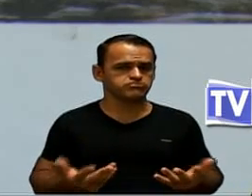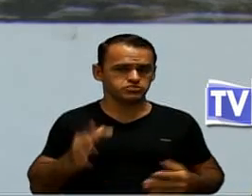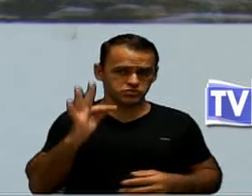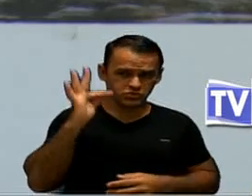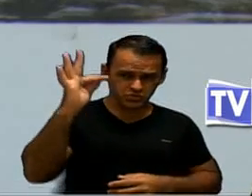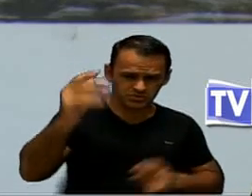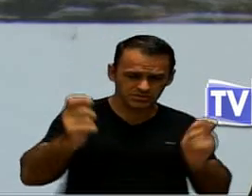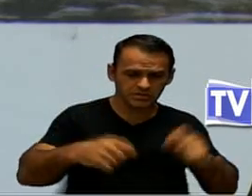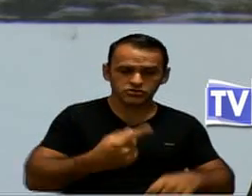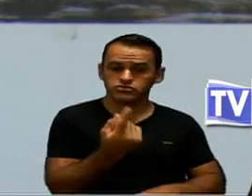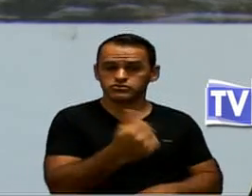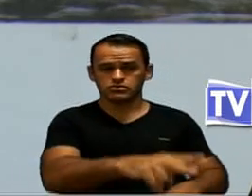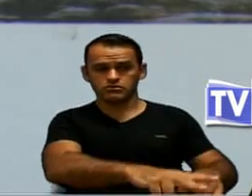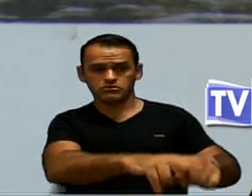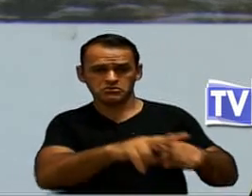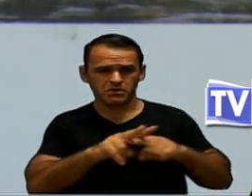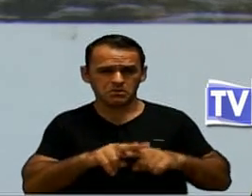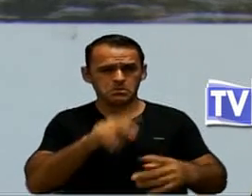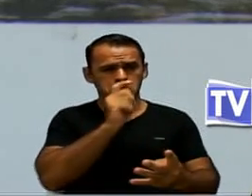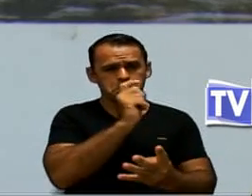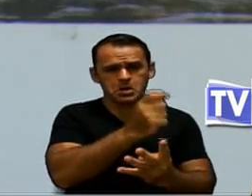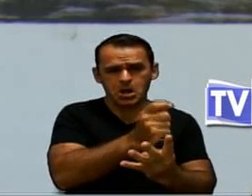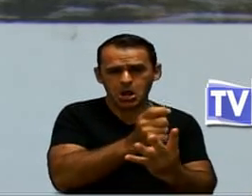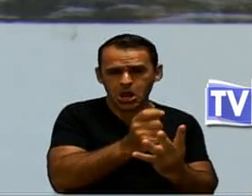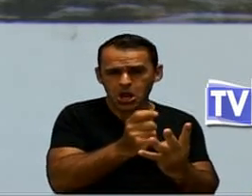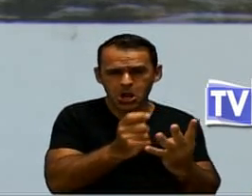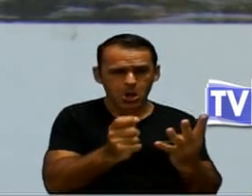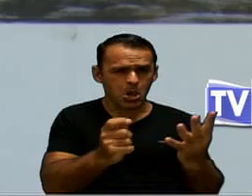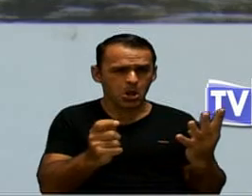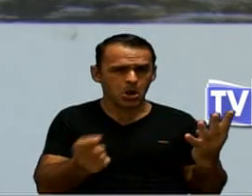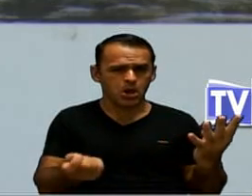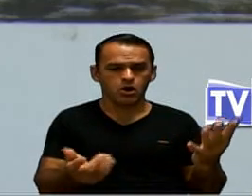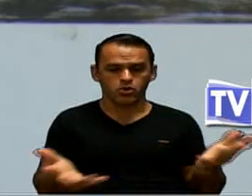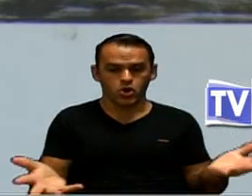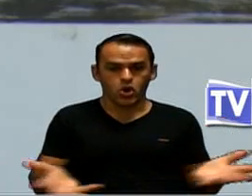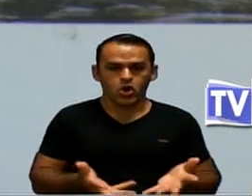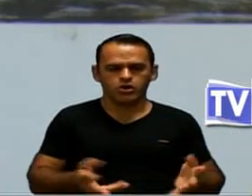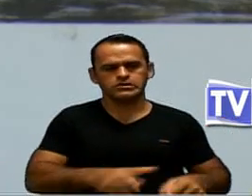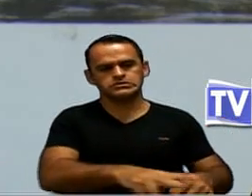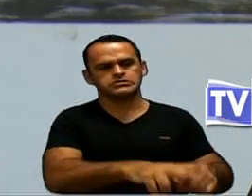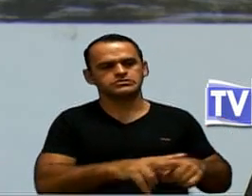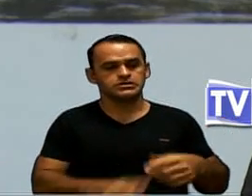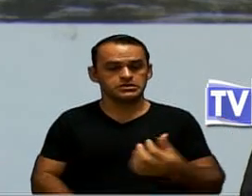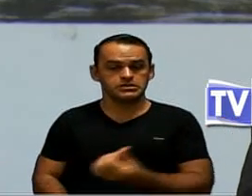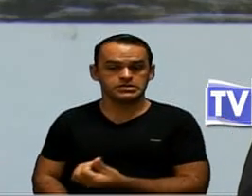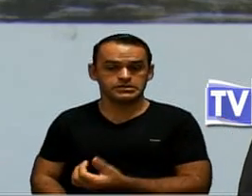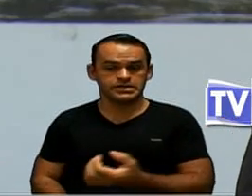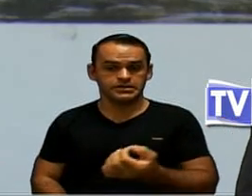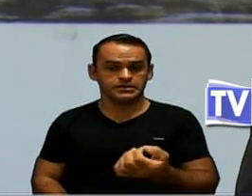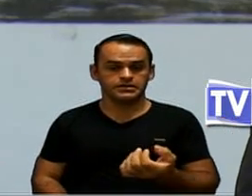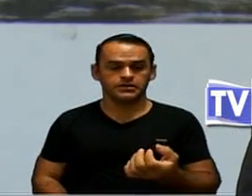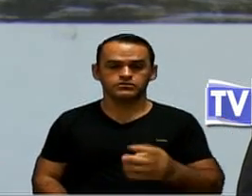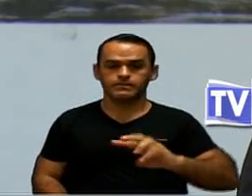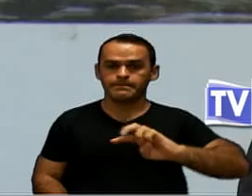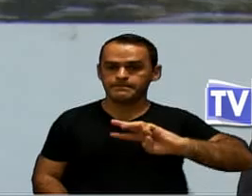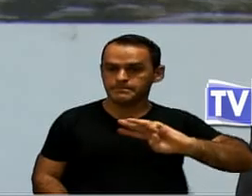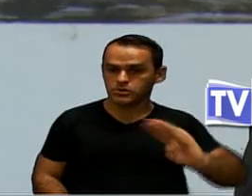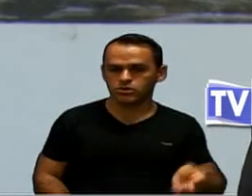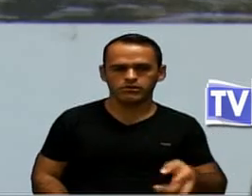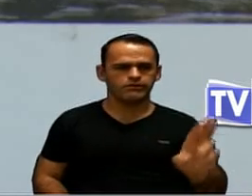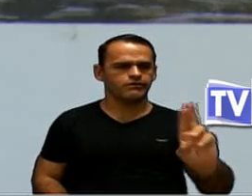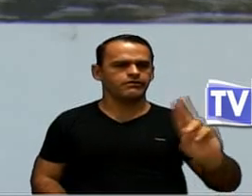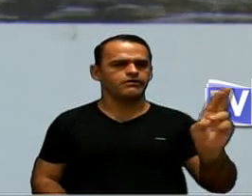Vamos ter condições de pagar empréstimos que estão em abertos, adquiridos agora, de 600 milhões de reais que vai